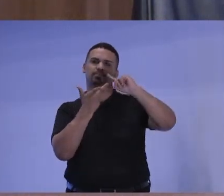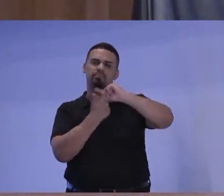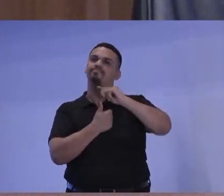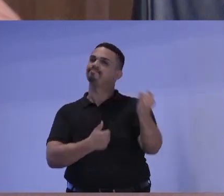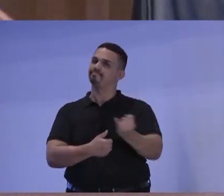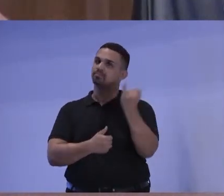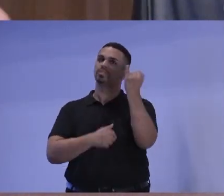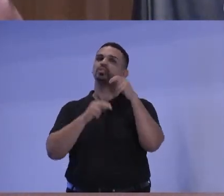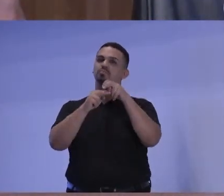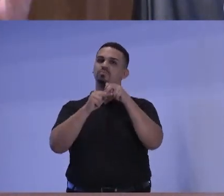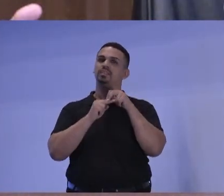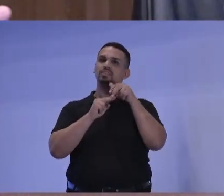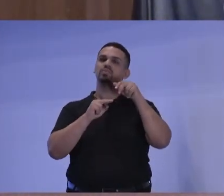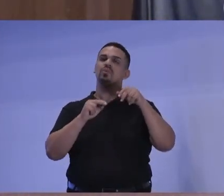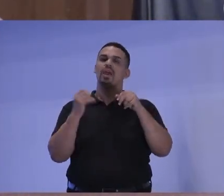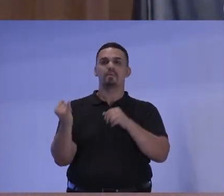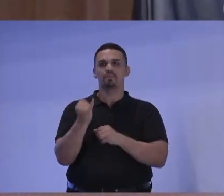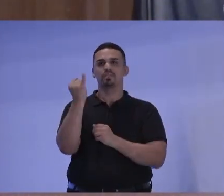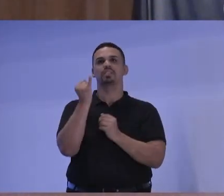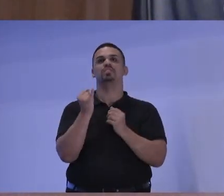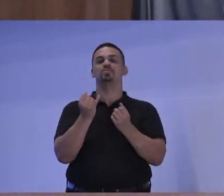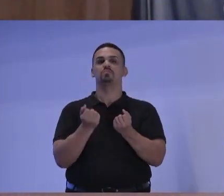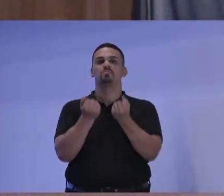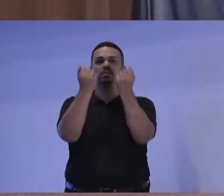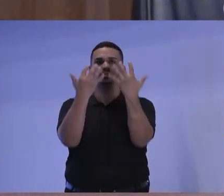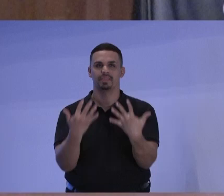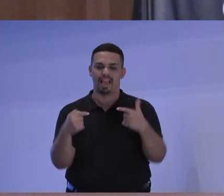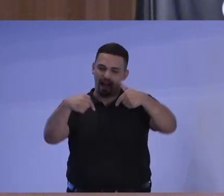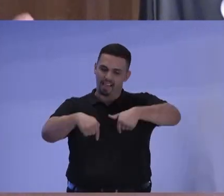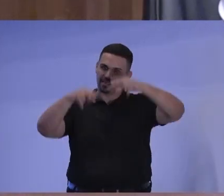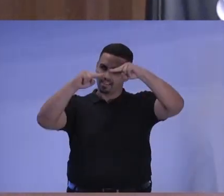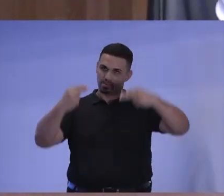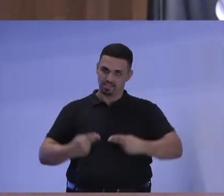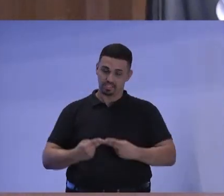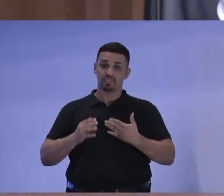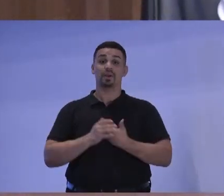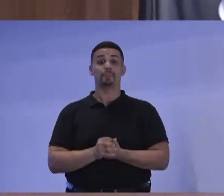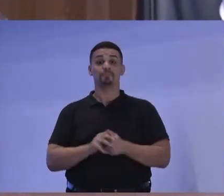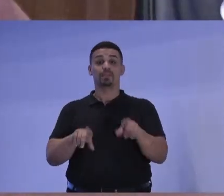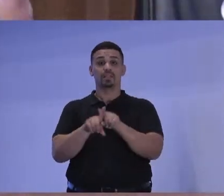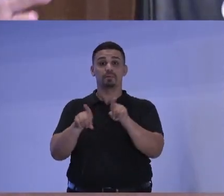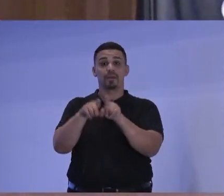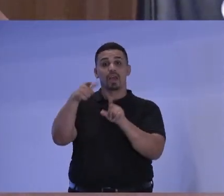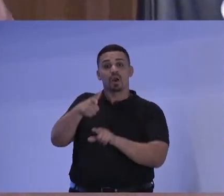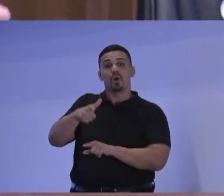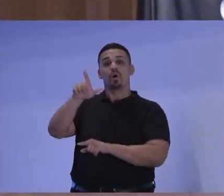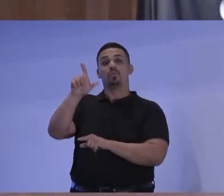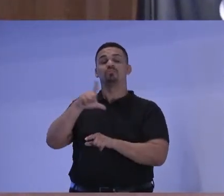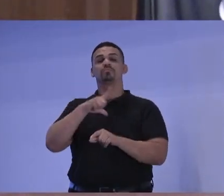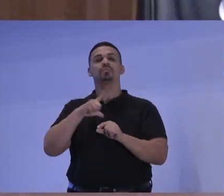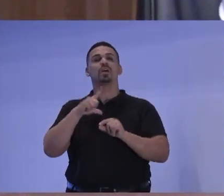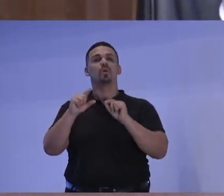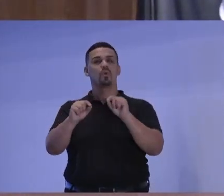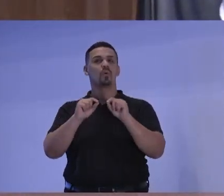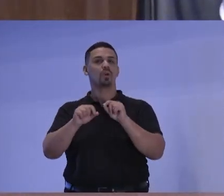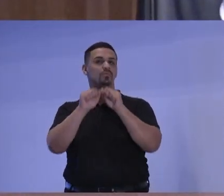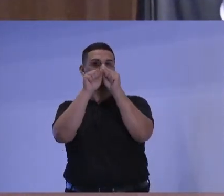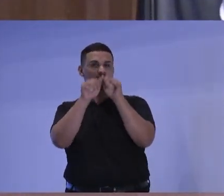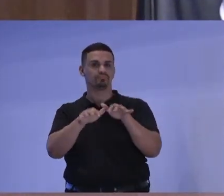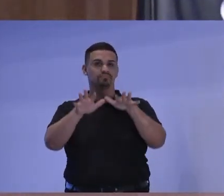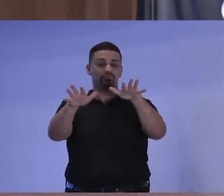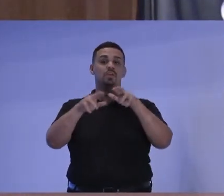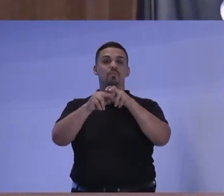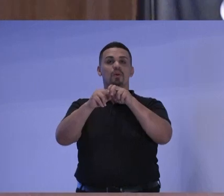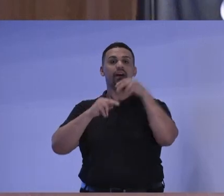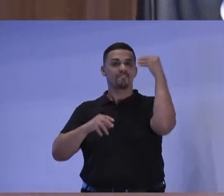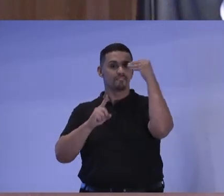esse tema. Além disso, como outras doenças, também a hanseníase, ela reverbera mais em alguns territórios por conta da vulnerabilidade